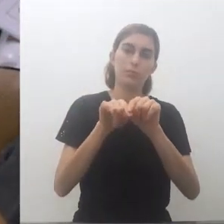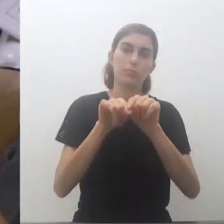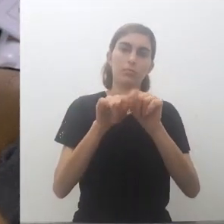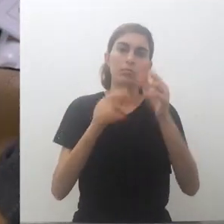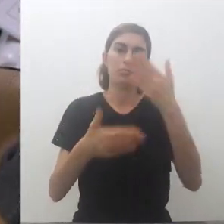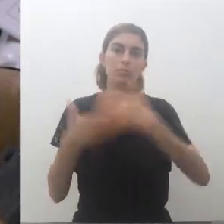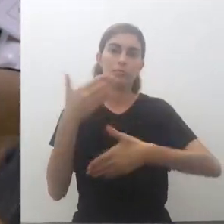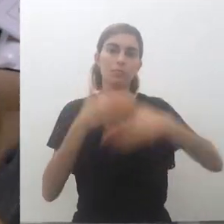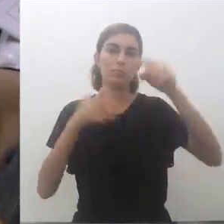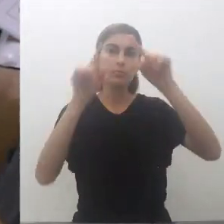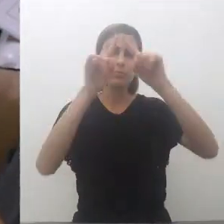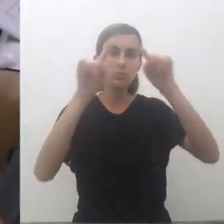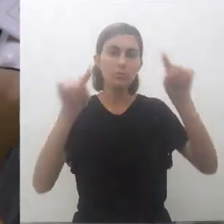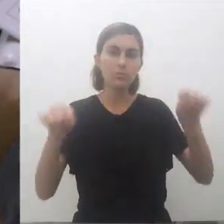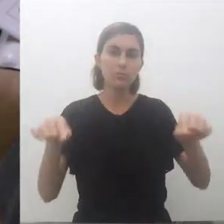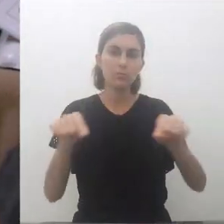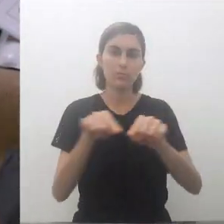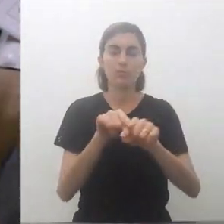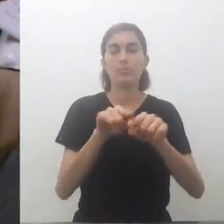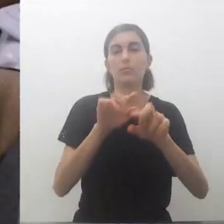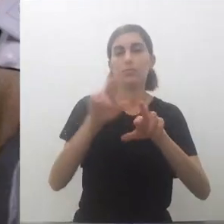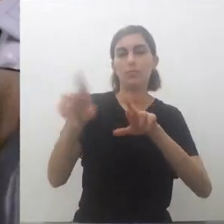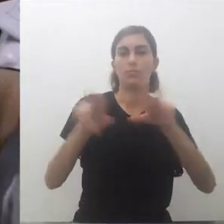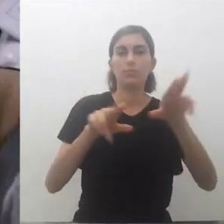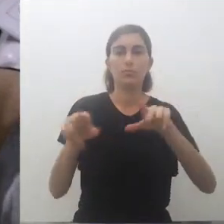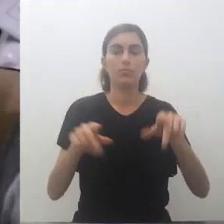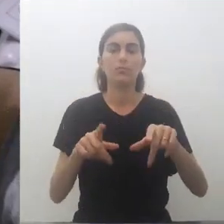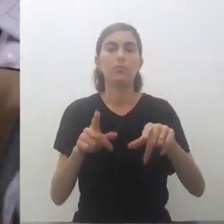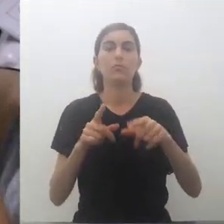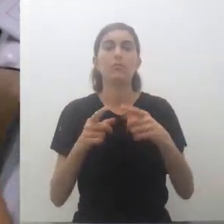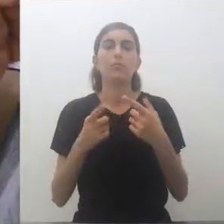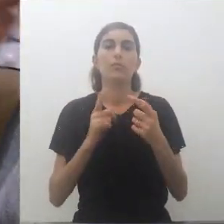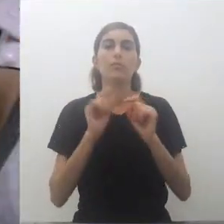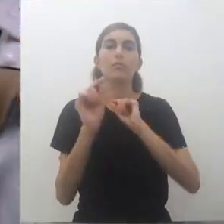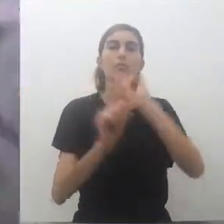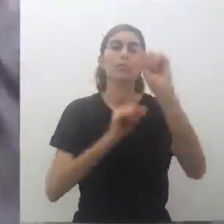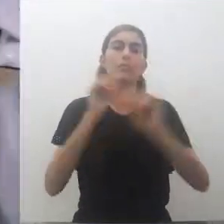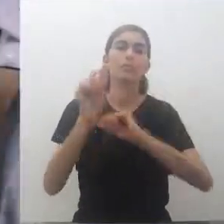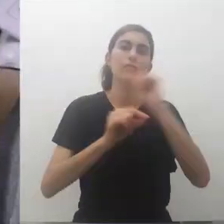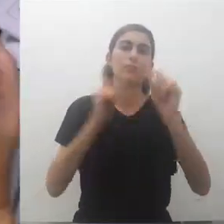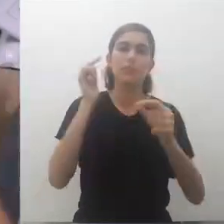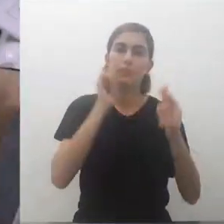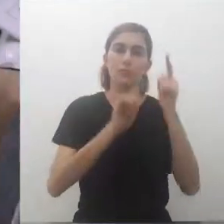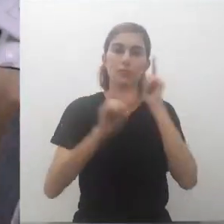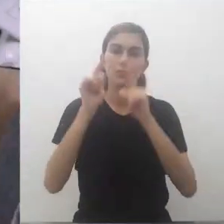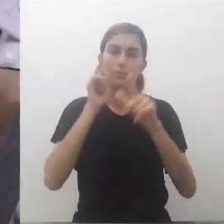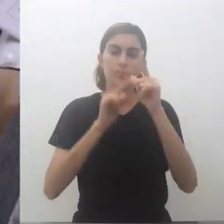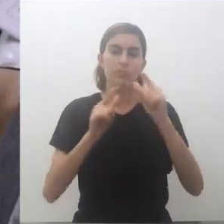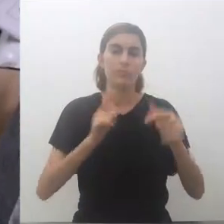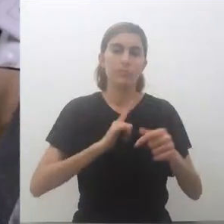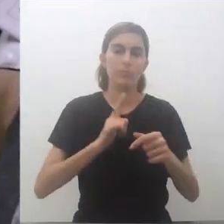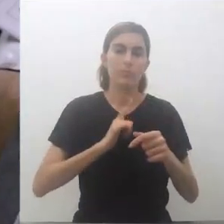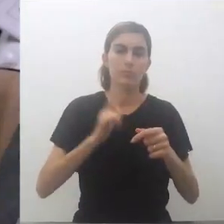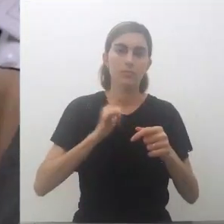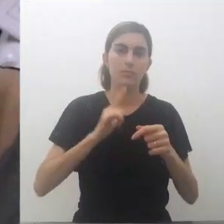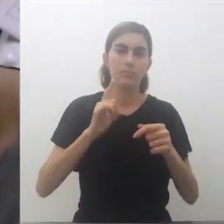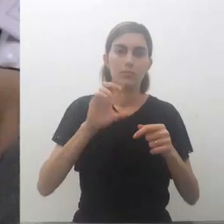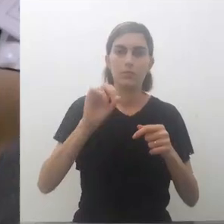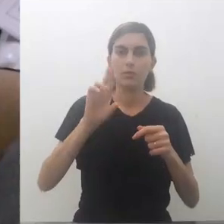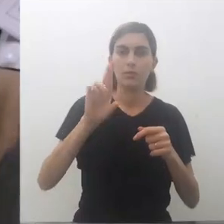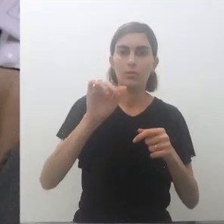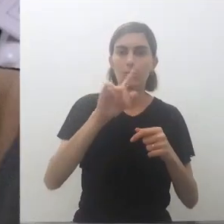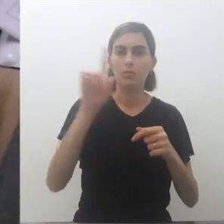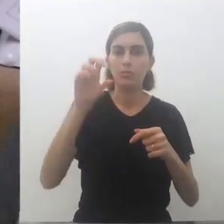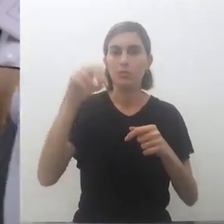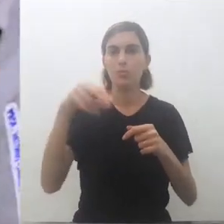relação triangular entre os elementos, que eu consigo ter um horizonte maior de visão,